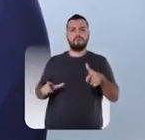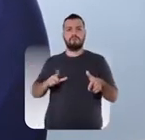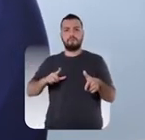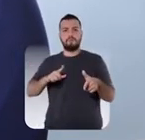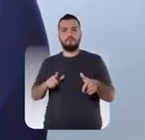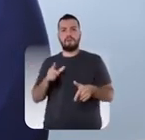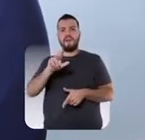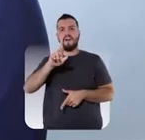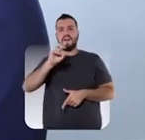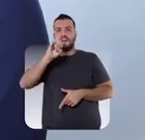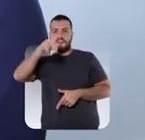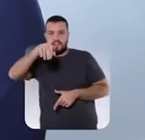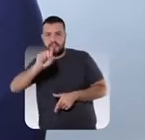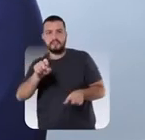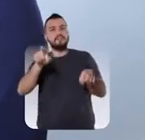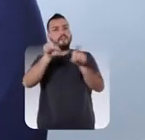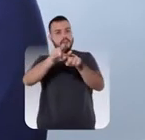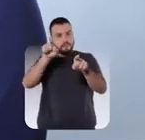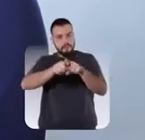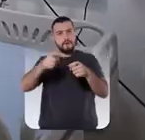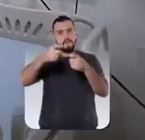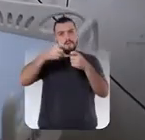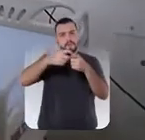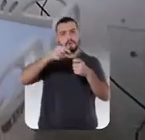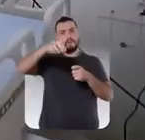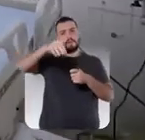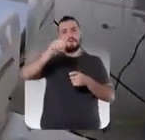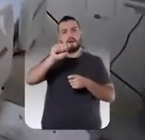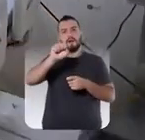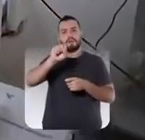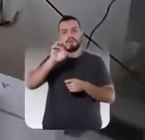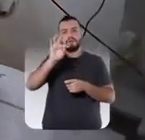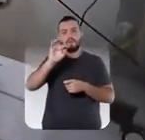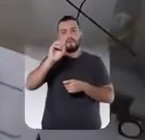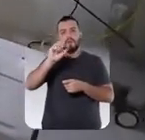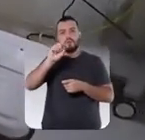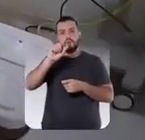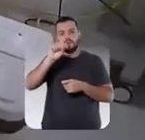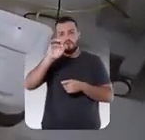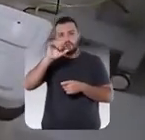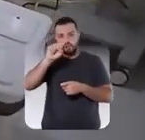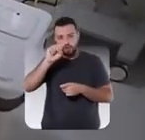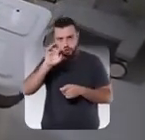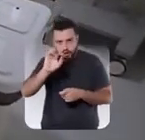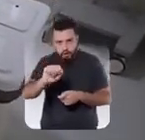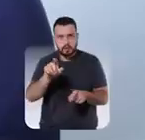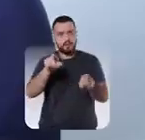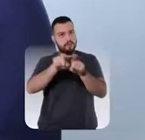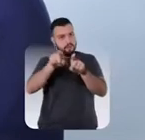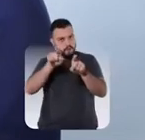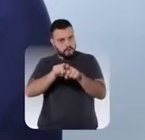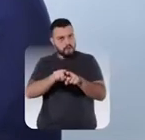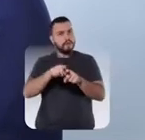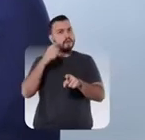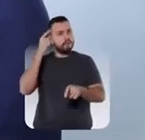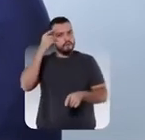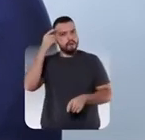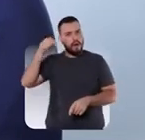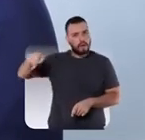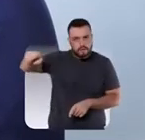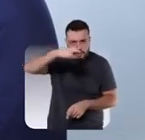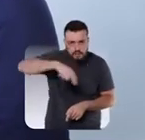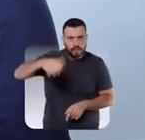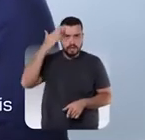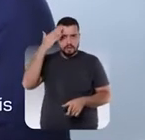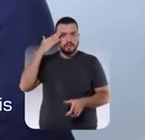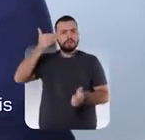o mastologista, que agora temos na nossa cidade, e quero deixar a população ciente que eles vão acompanhar esse progresso na saúde